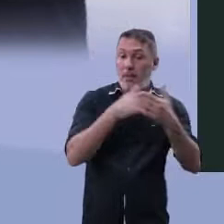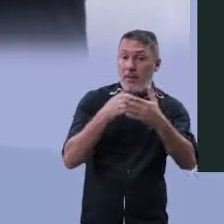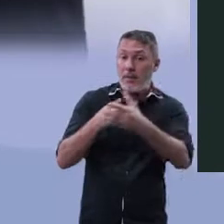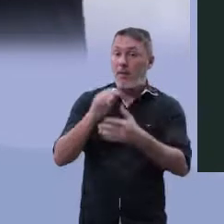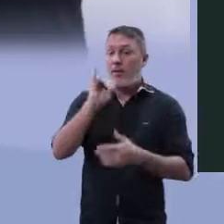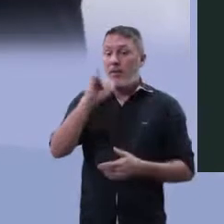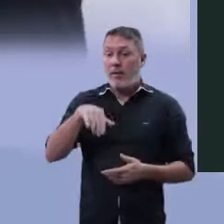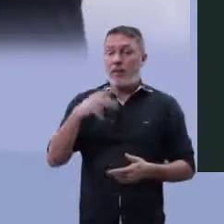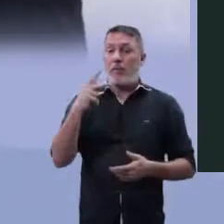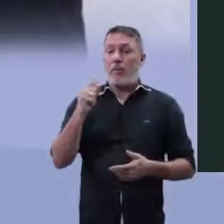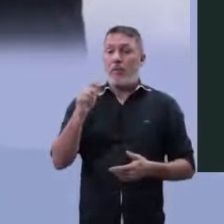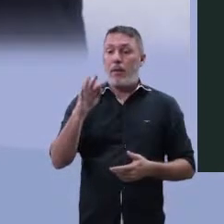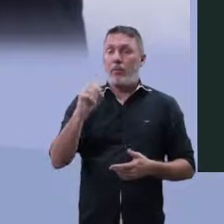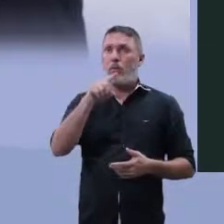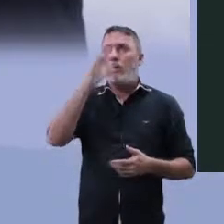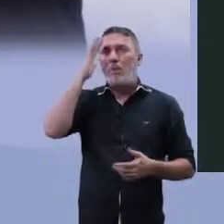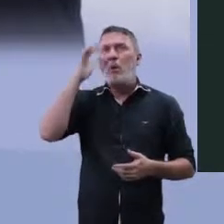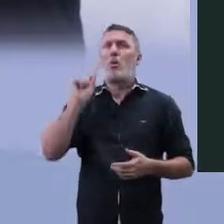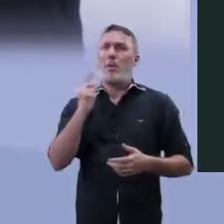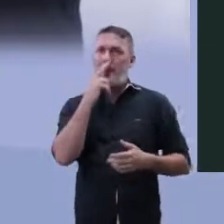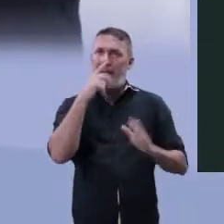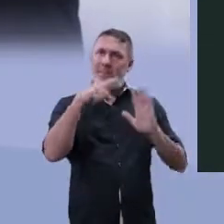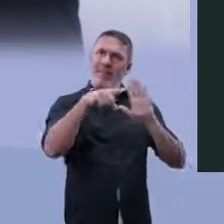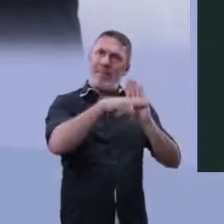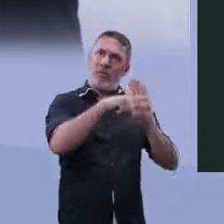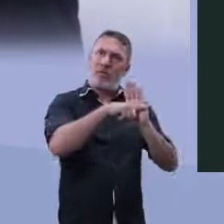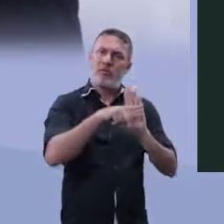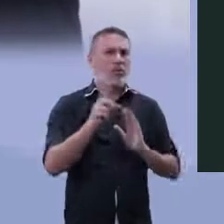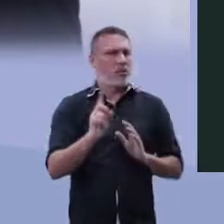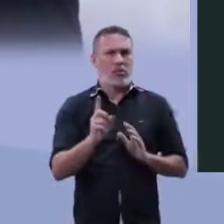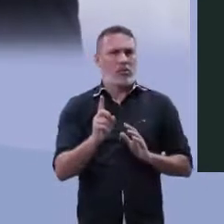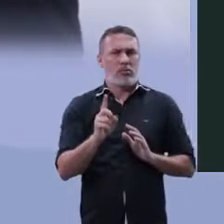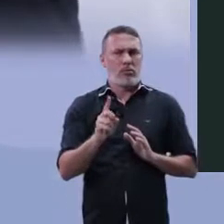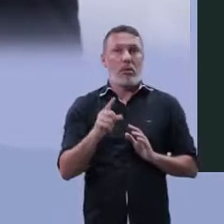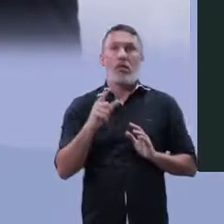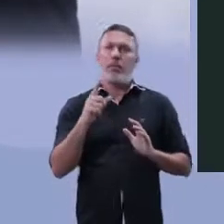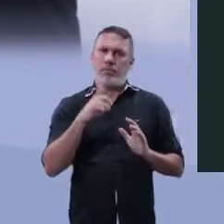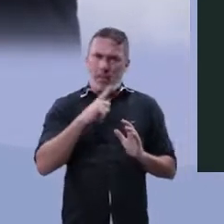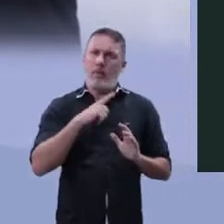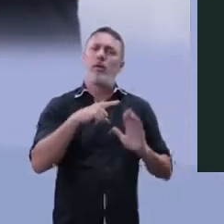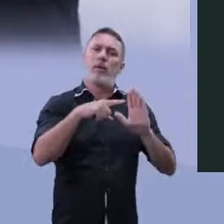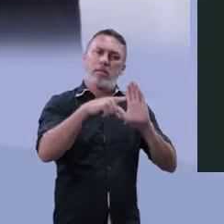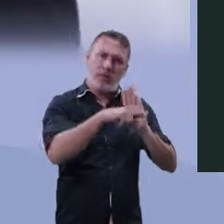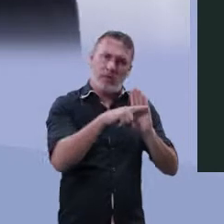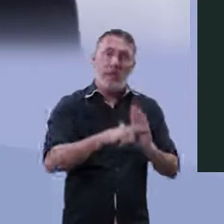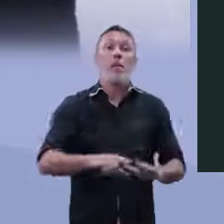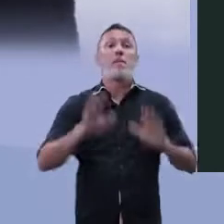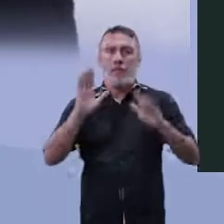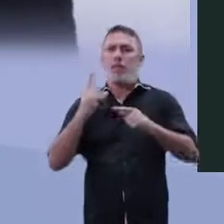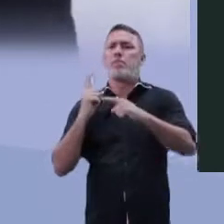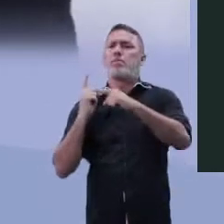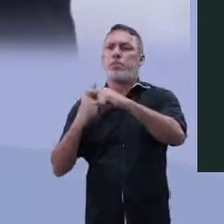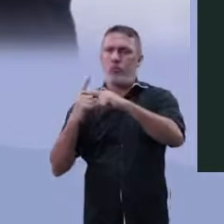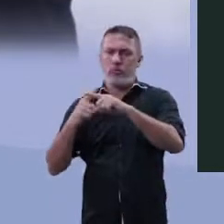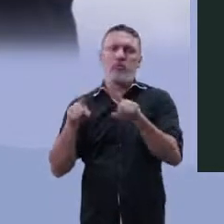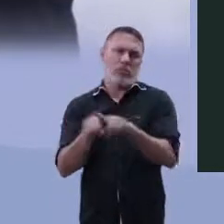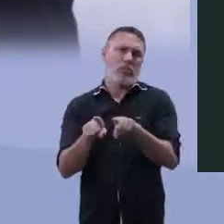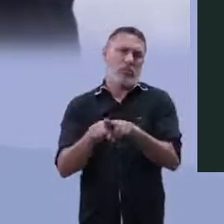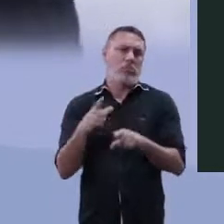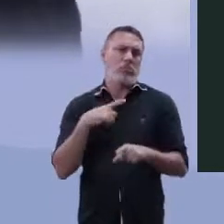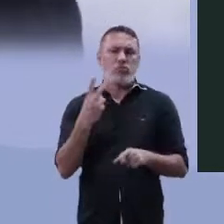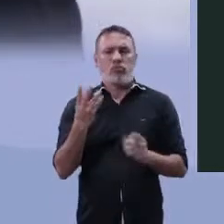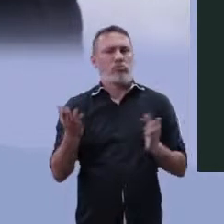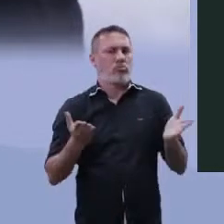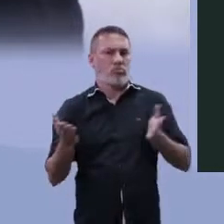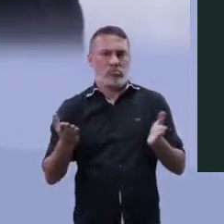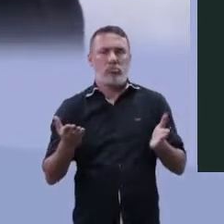Então, quando a gente fala de impactos, normalmente vem à nossa cabeça o quê? Algo negativo. Não. Pode ser negativo, mas também pode ser